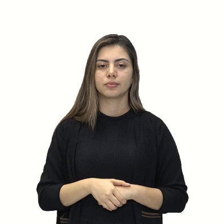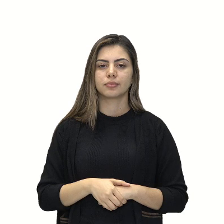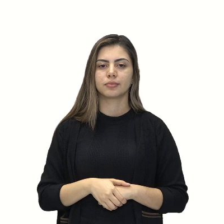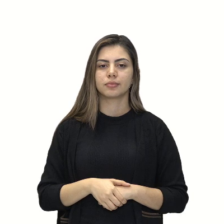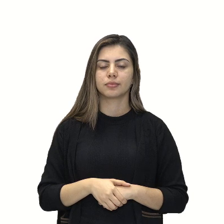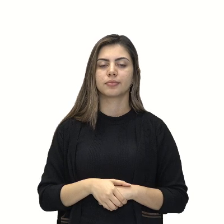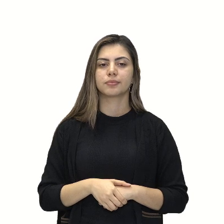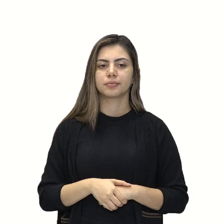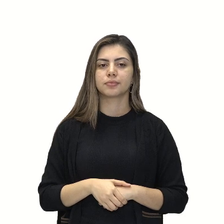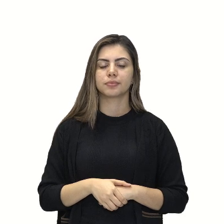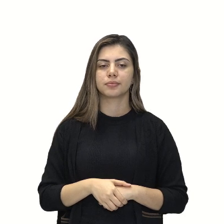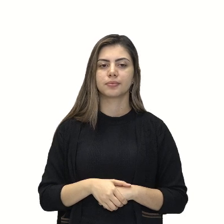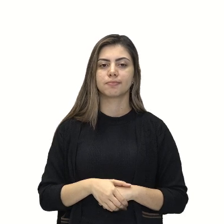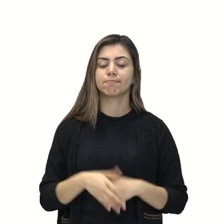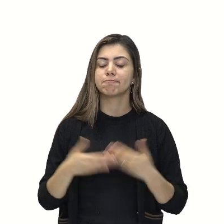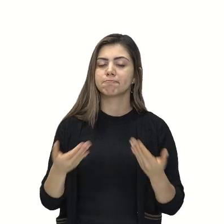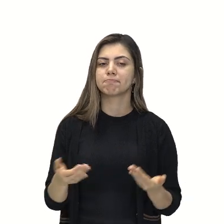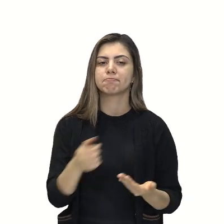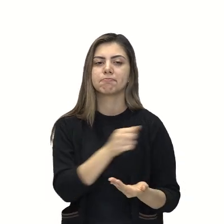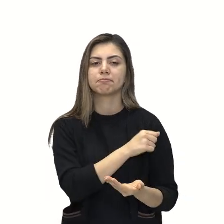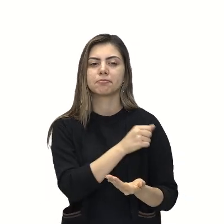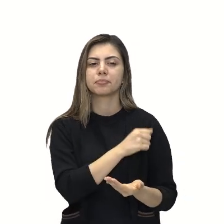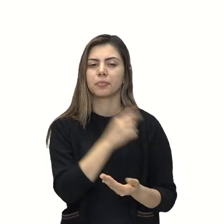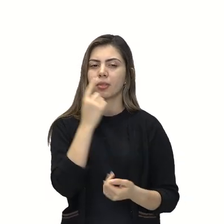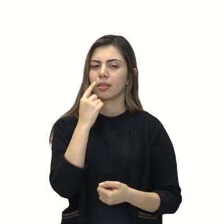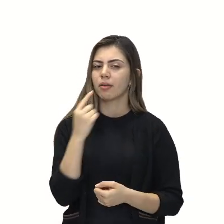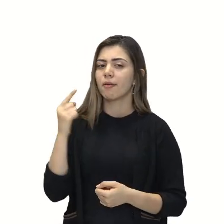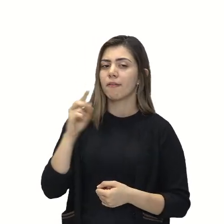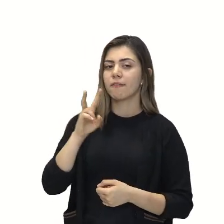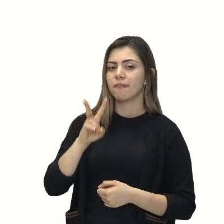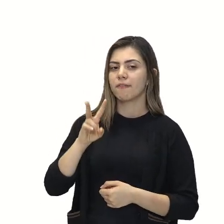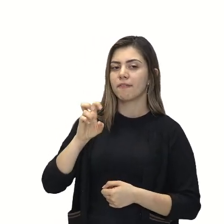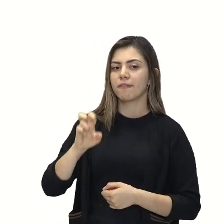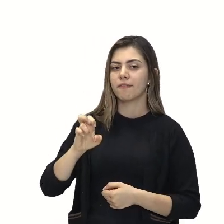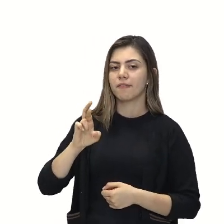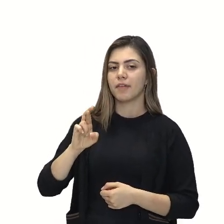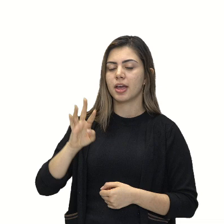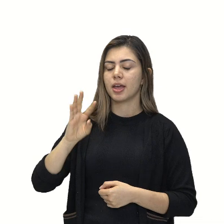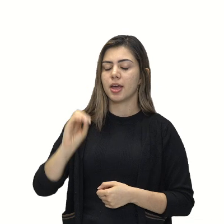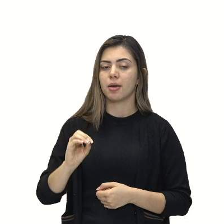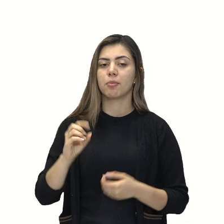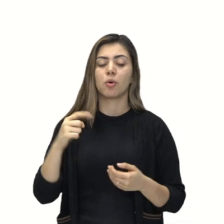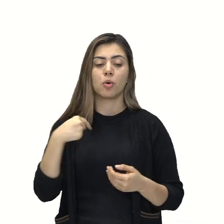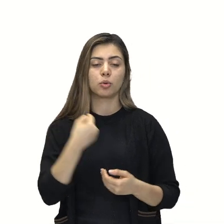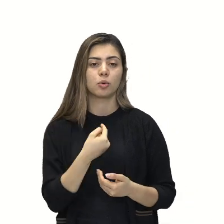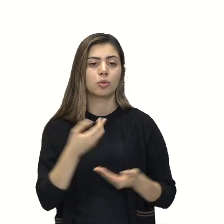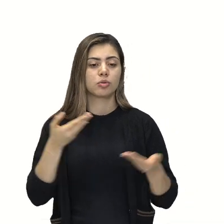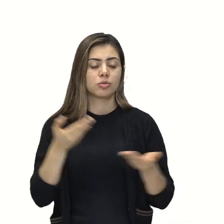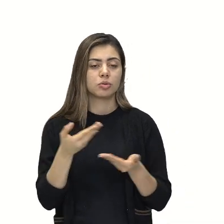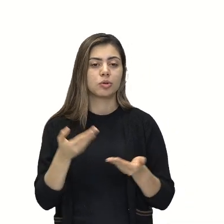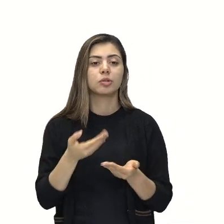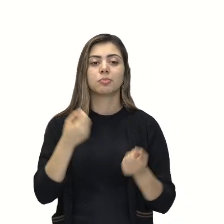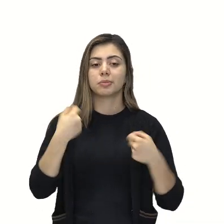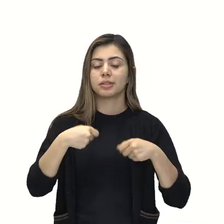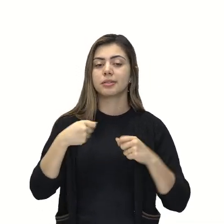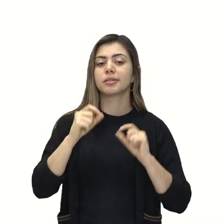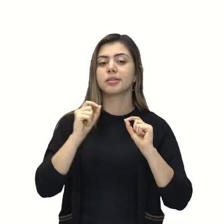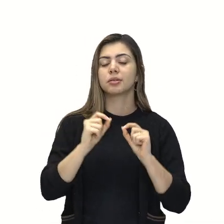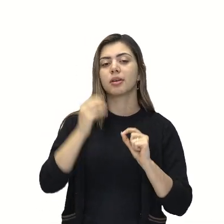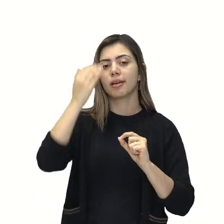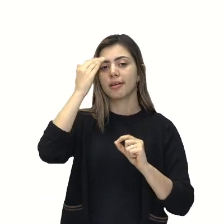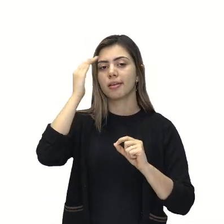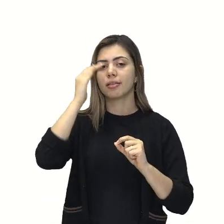Olha lá, gente. Verbo, presta atenção, nós vamos precisar muito hoje dessa classe